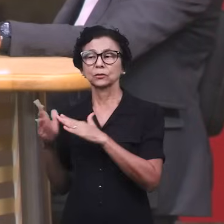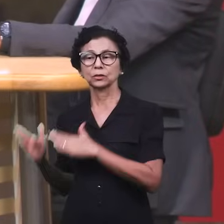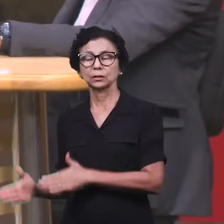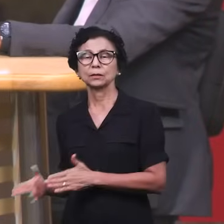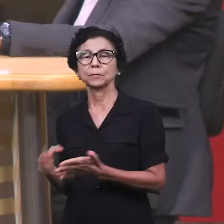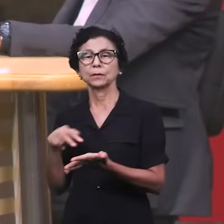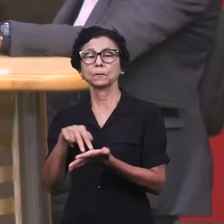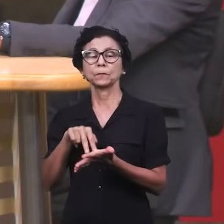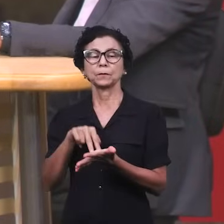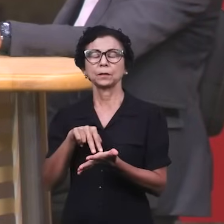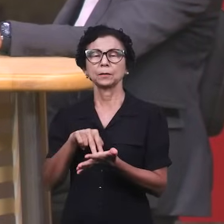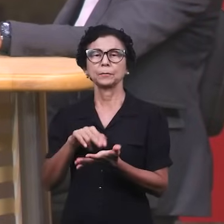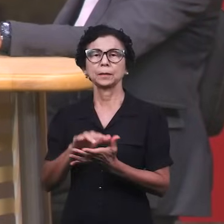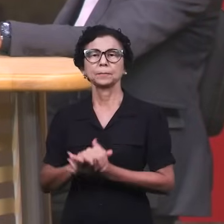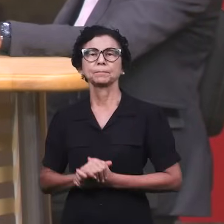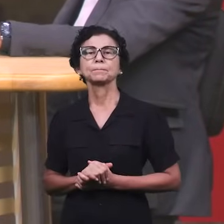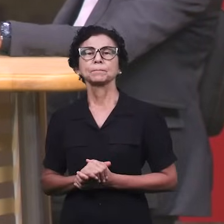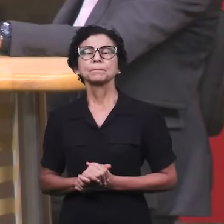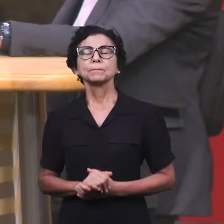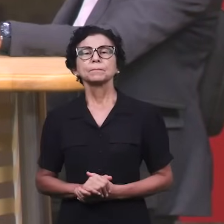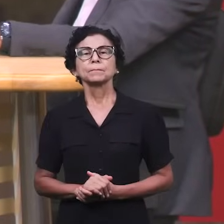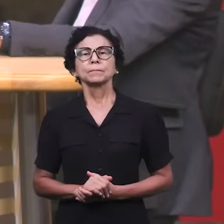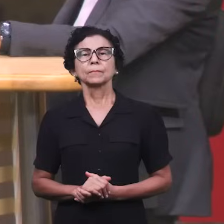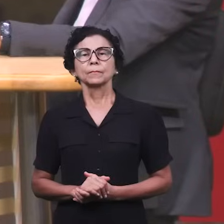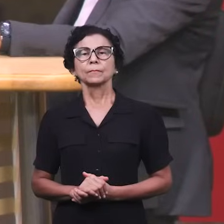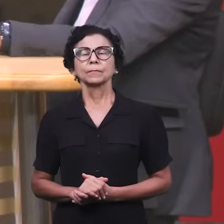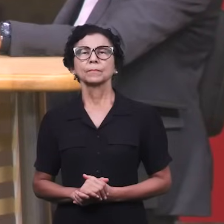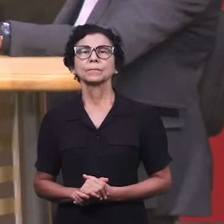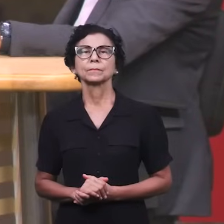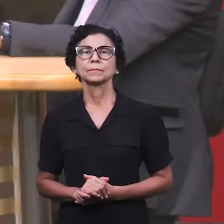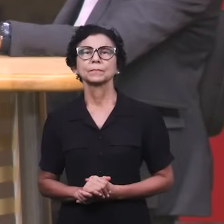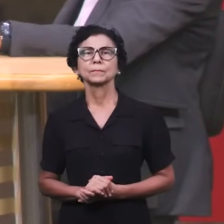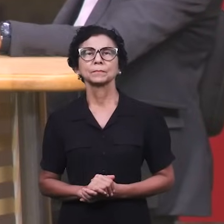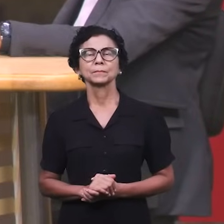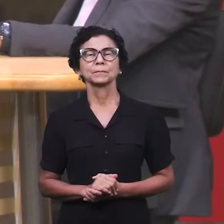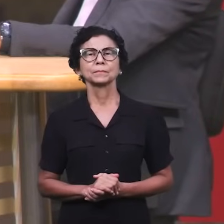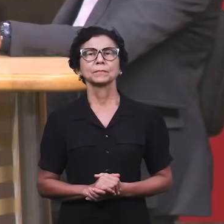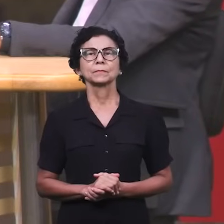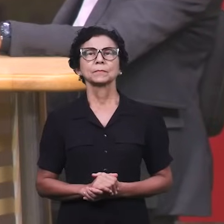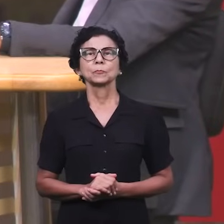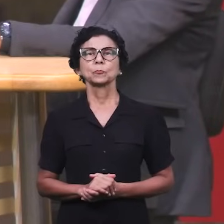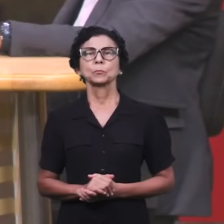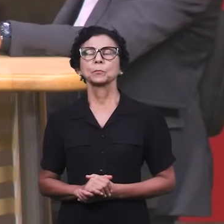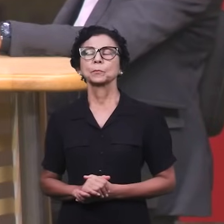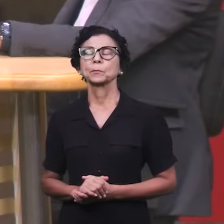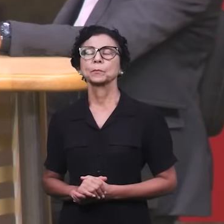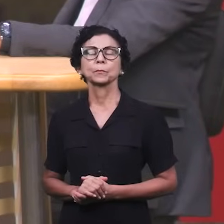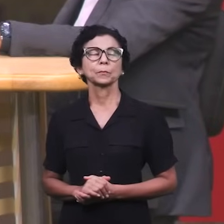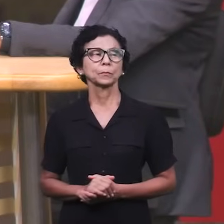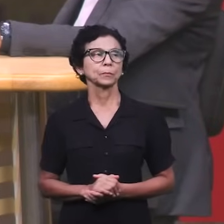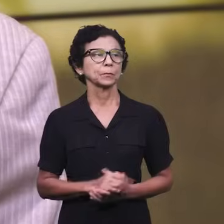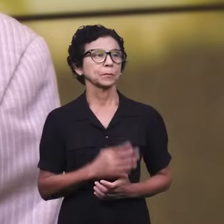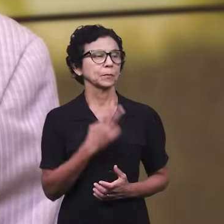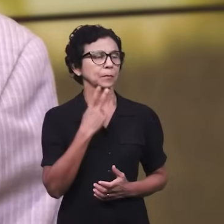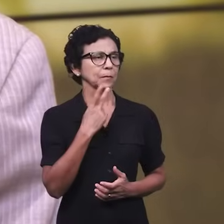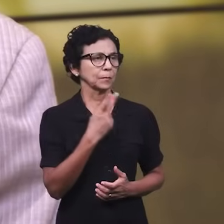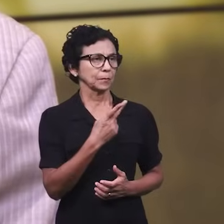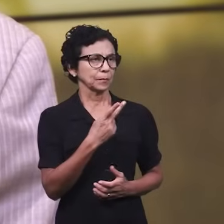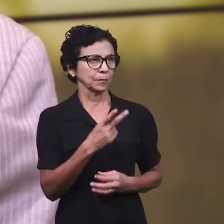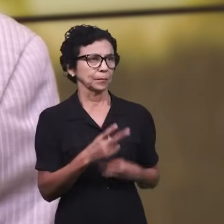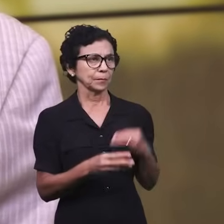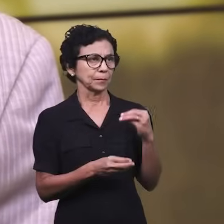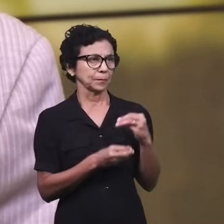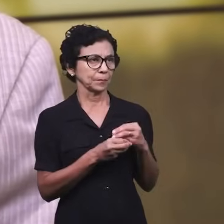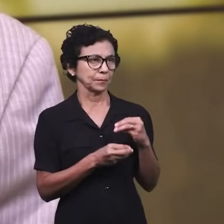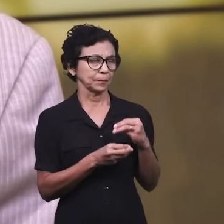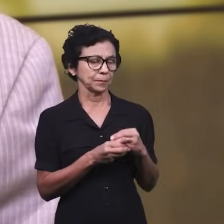extraordinário e a fidelidade é o ponto alto eu só faço uma juntando ao que você falou e se você não